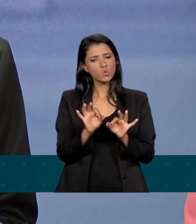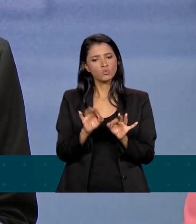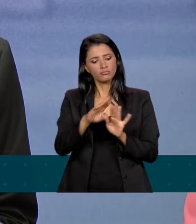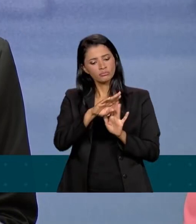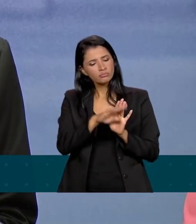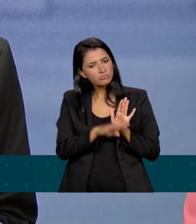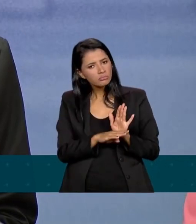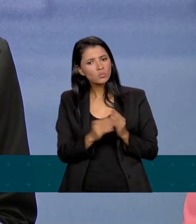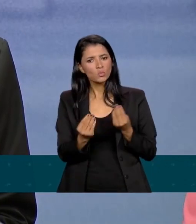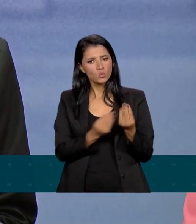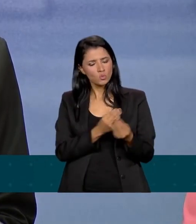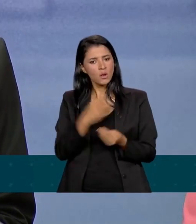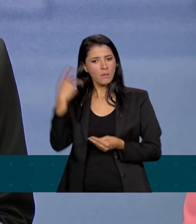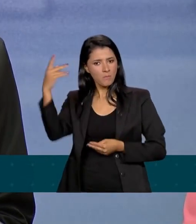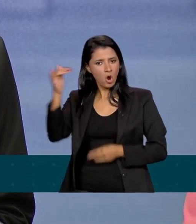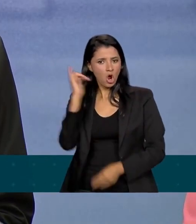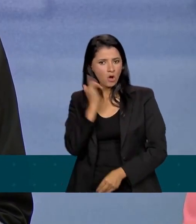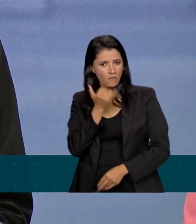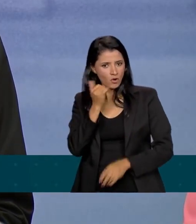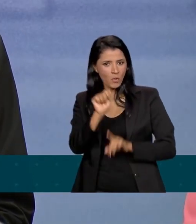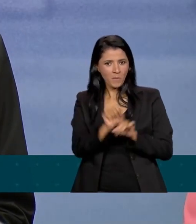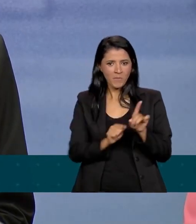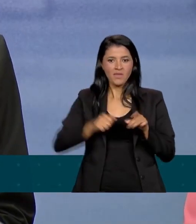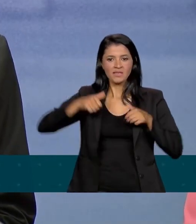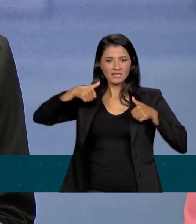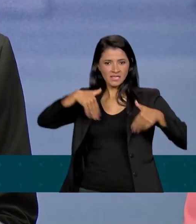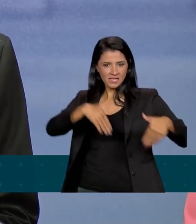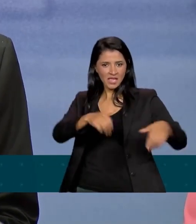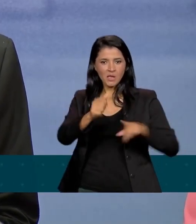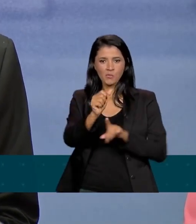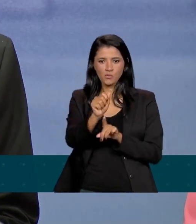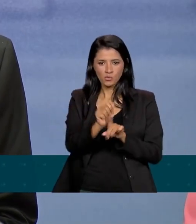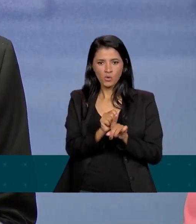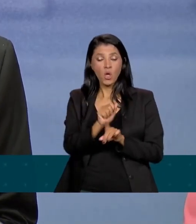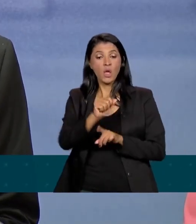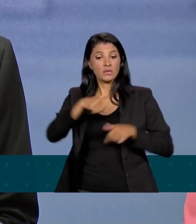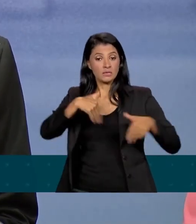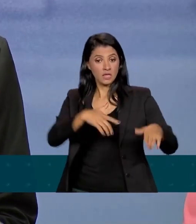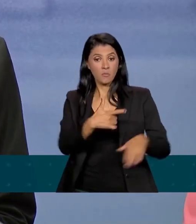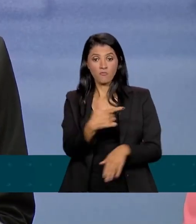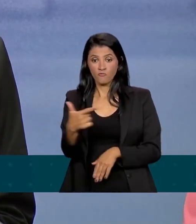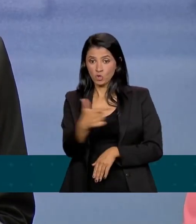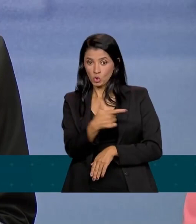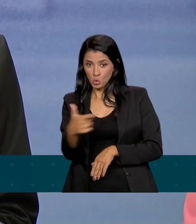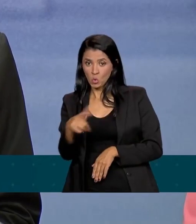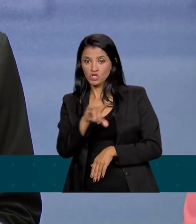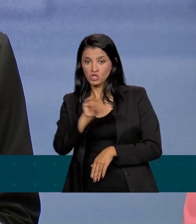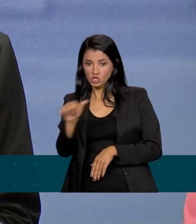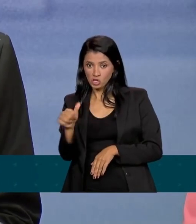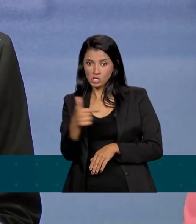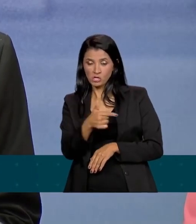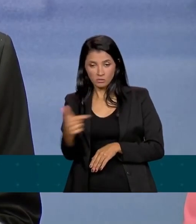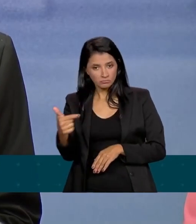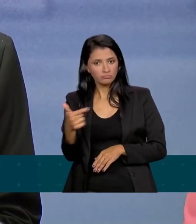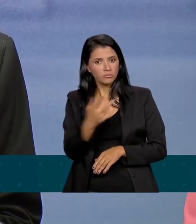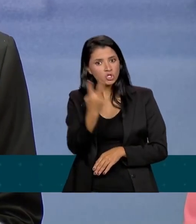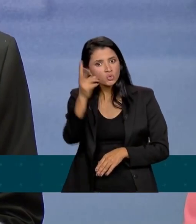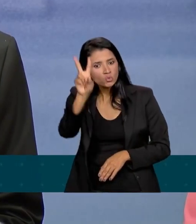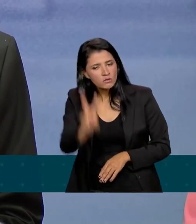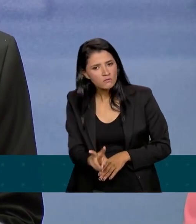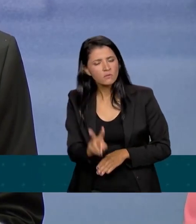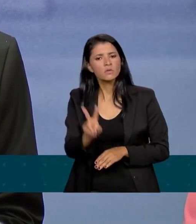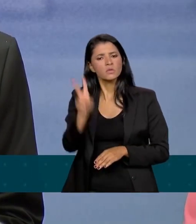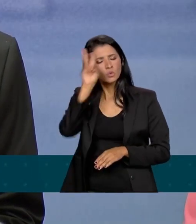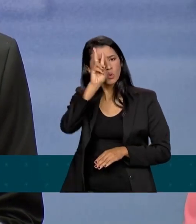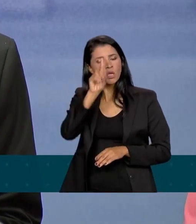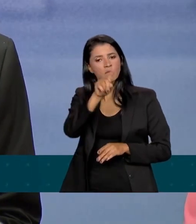agenda de Nova York em setembro, 22 de setembro, quando a gente vai ter pela segunda vez na história a tuberculose como